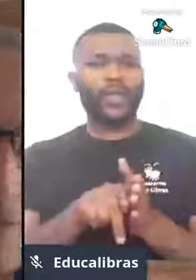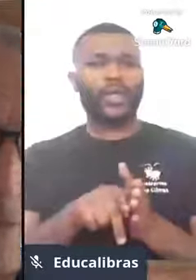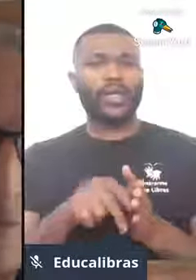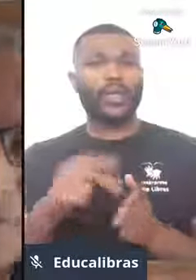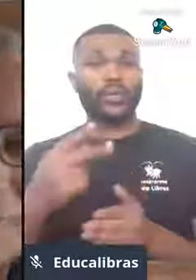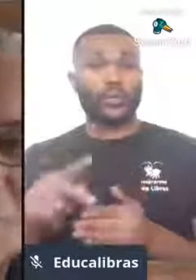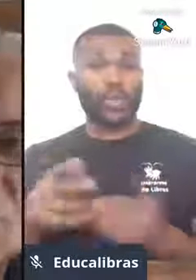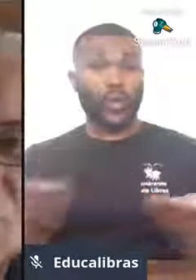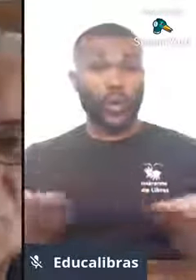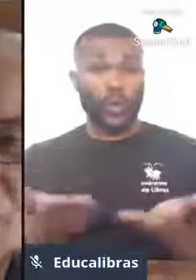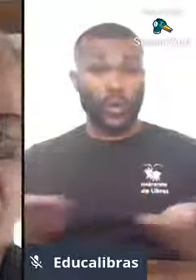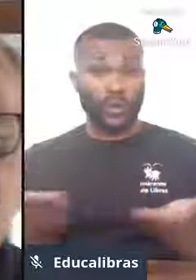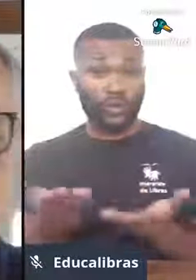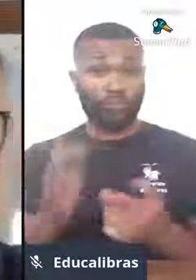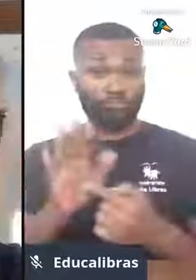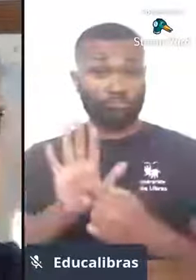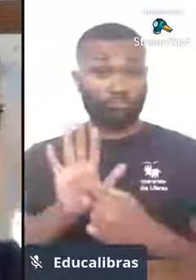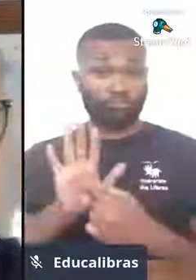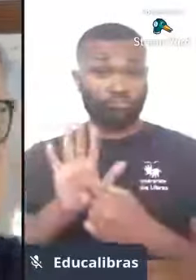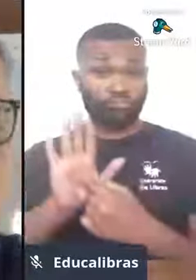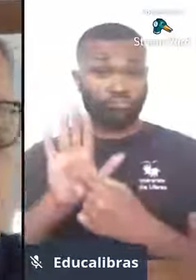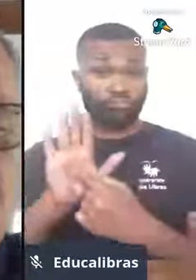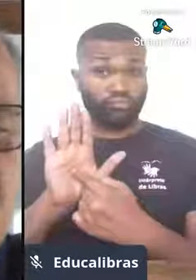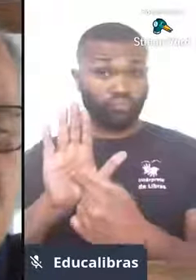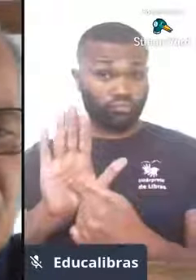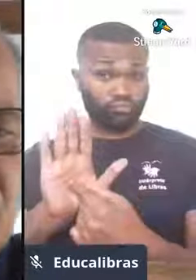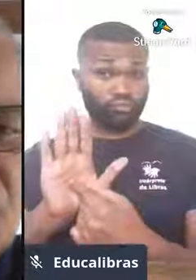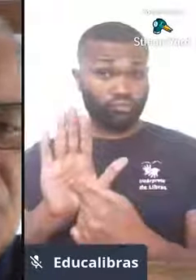a transmissão em si não